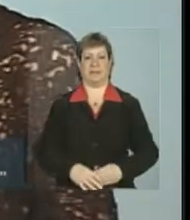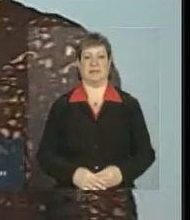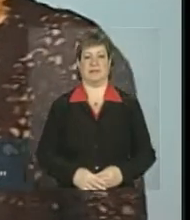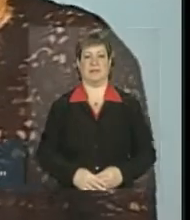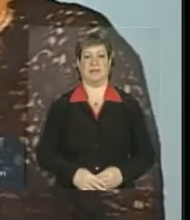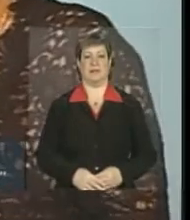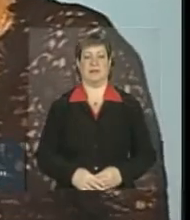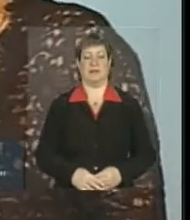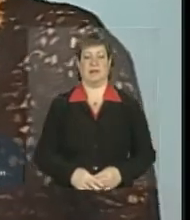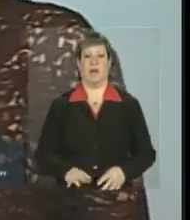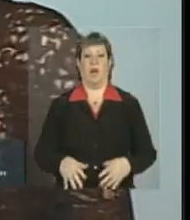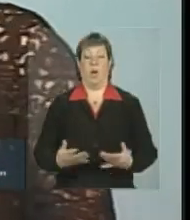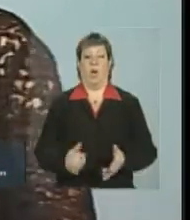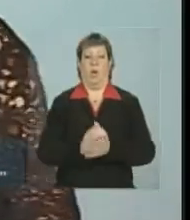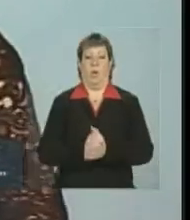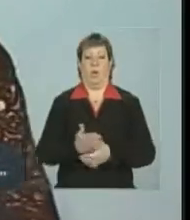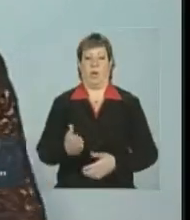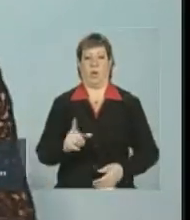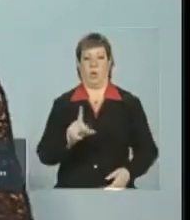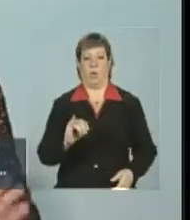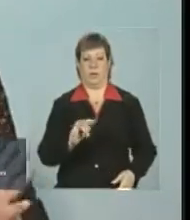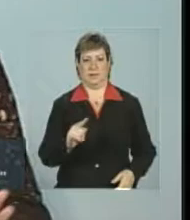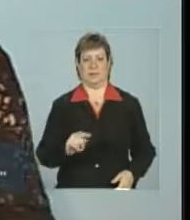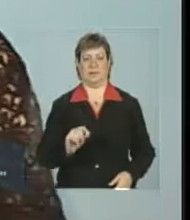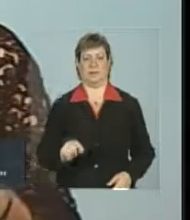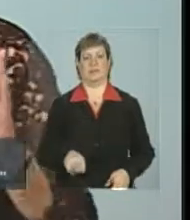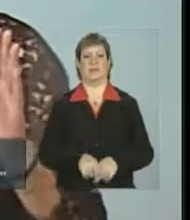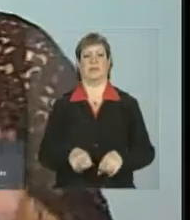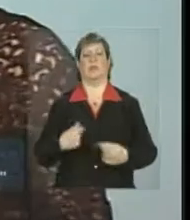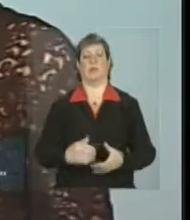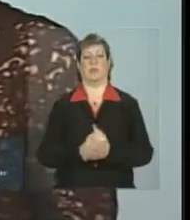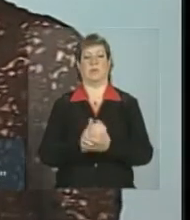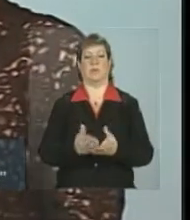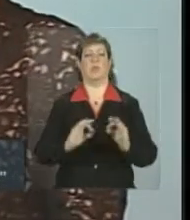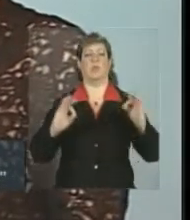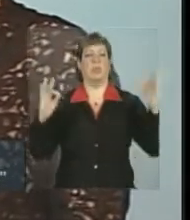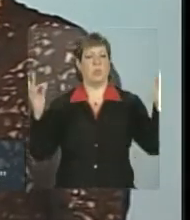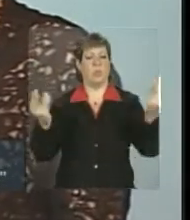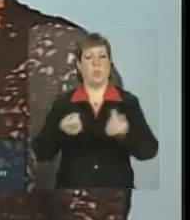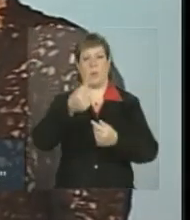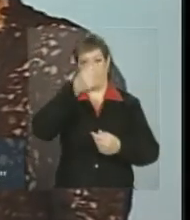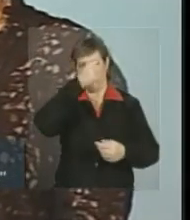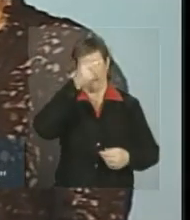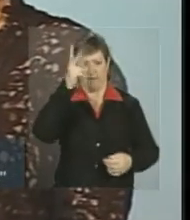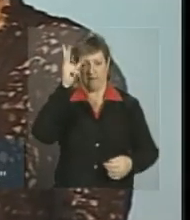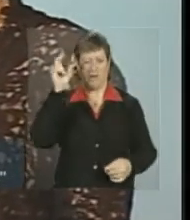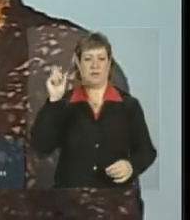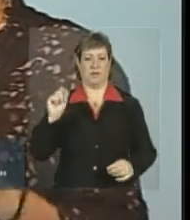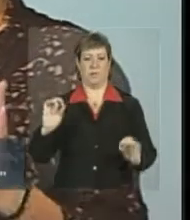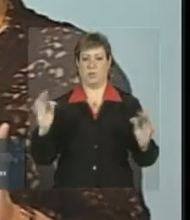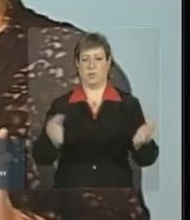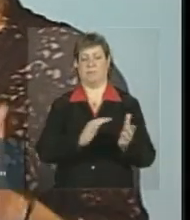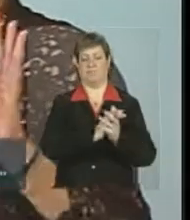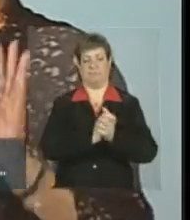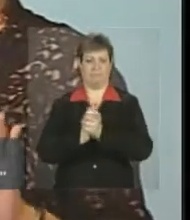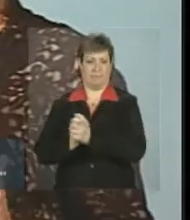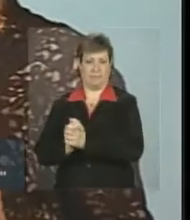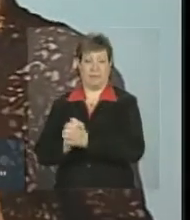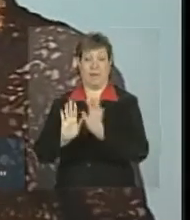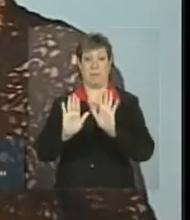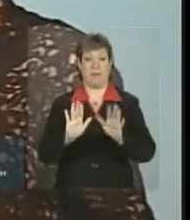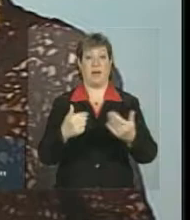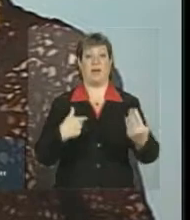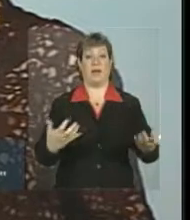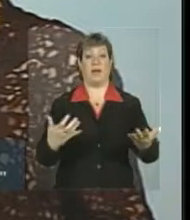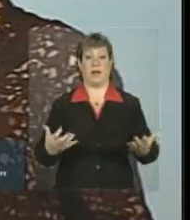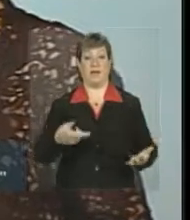ao cumprimentar o Luiz Benes, eu cumprimento todos os prefeitos, mas queria destacar aqui